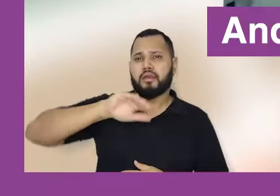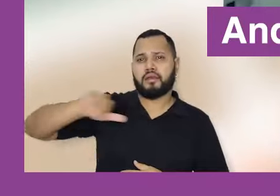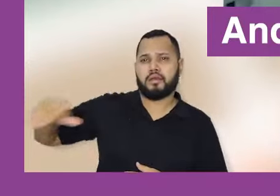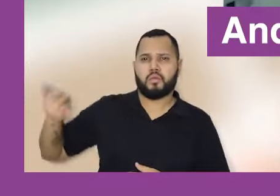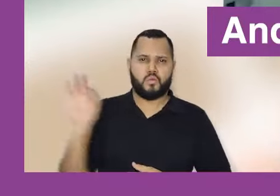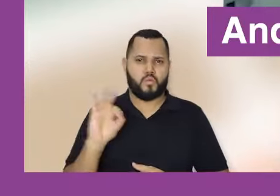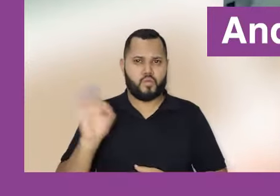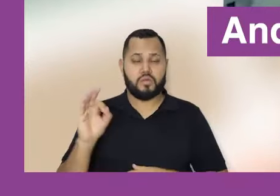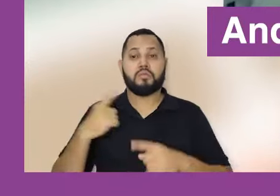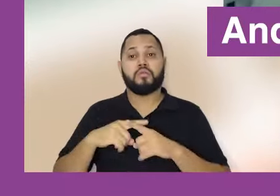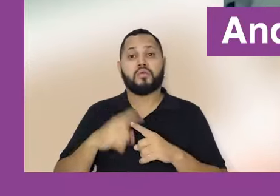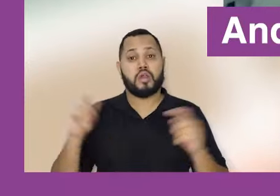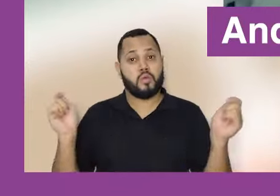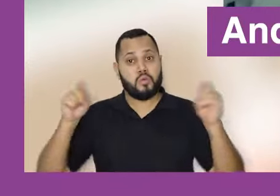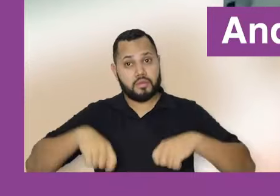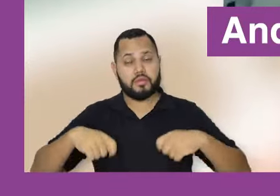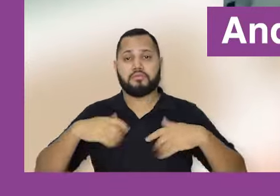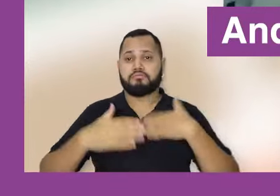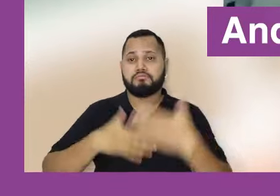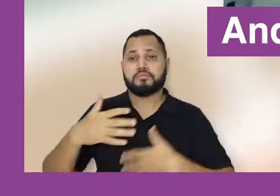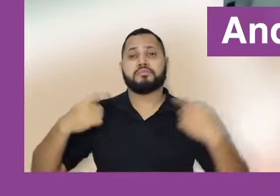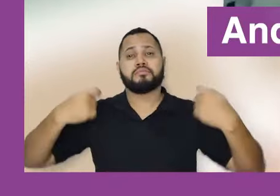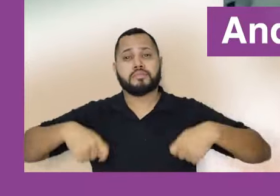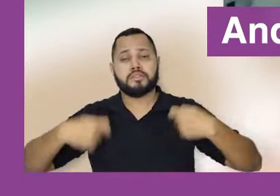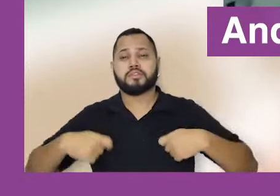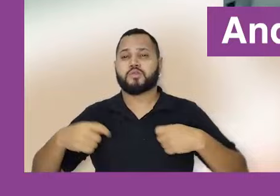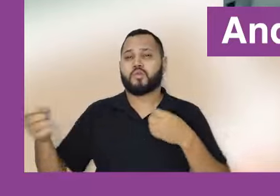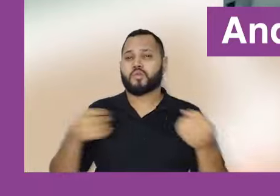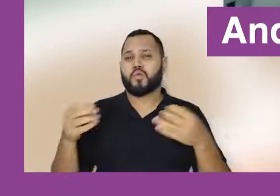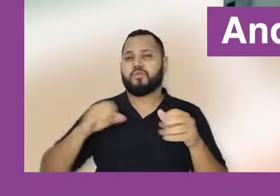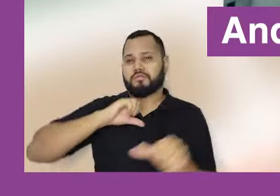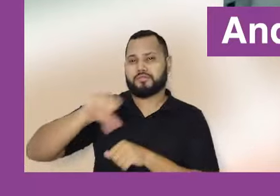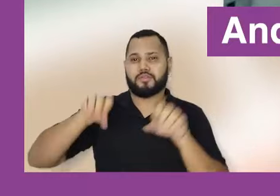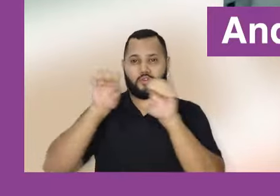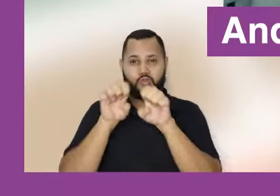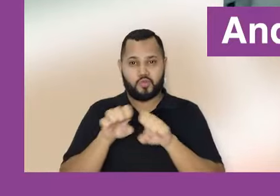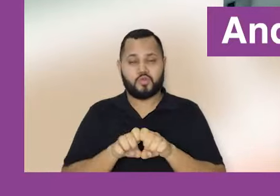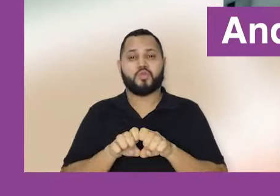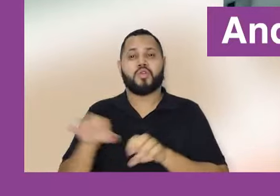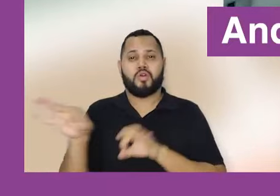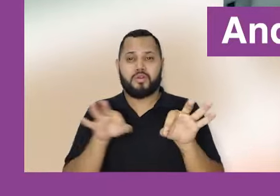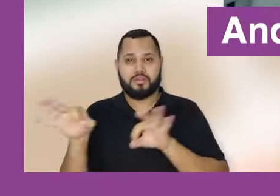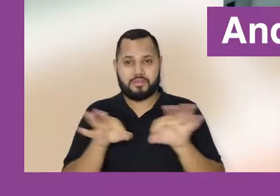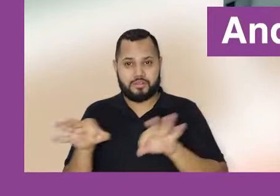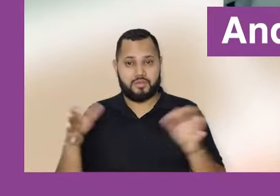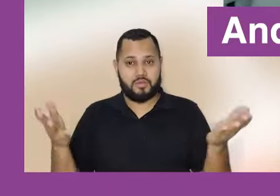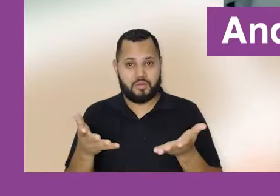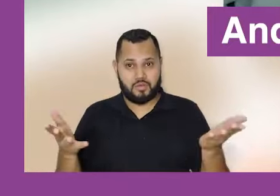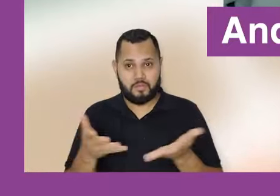lado né porque as competências que serão necessárias nesse nesse novo formato nessa nova organização